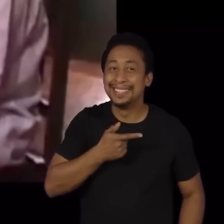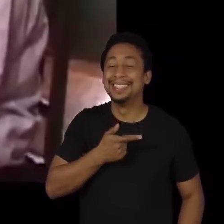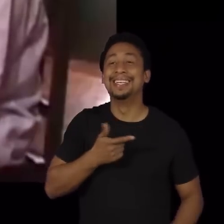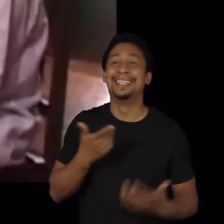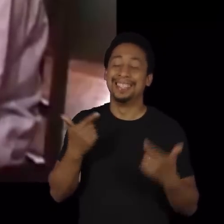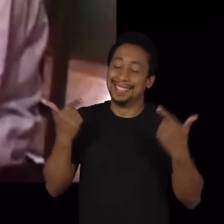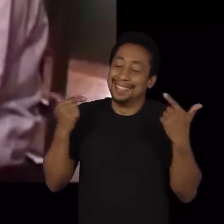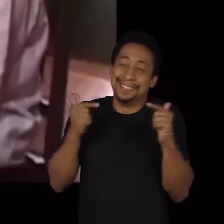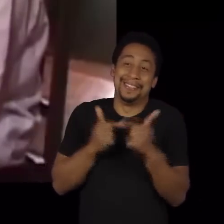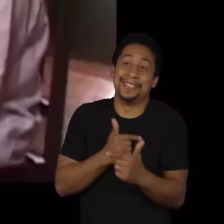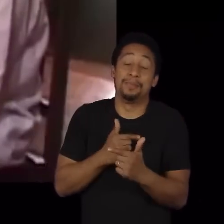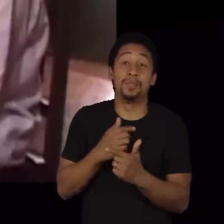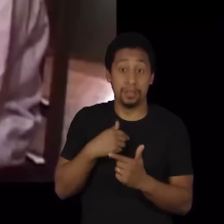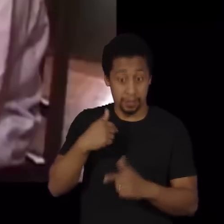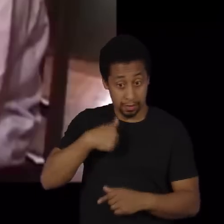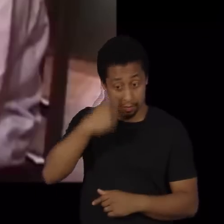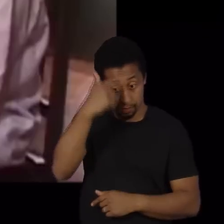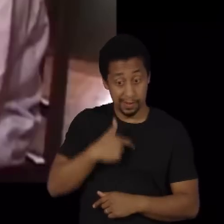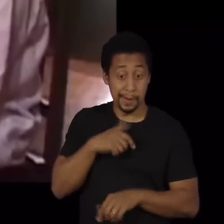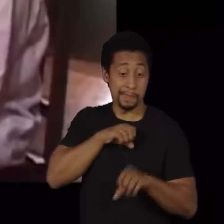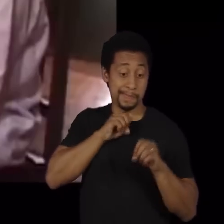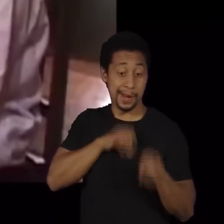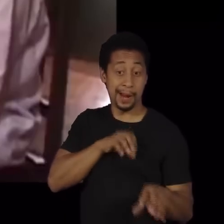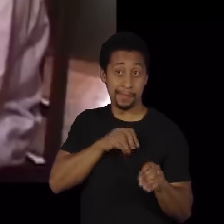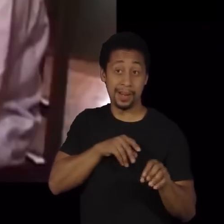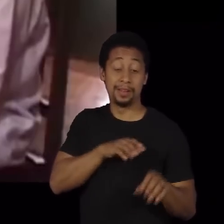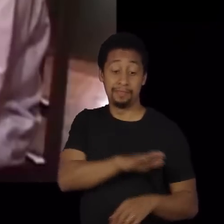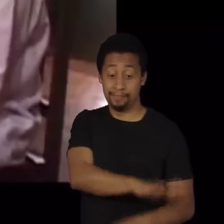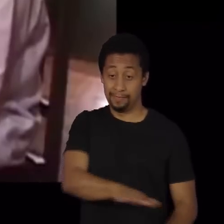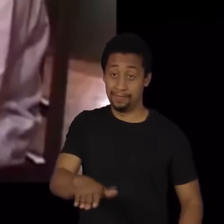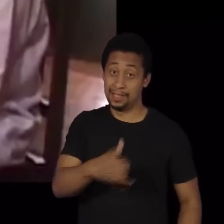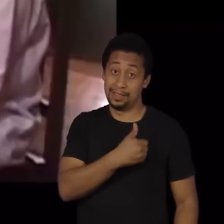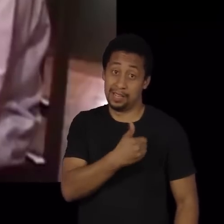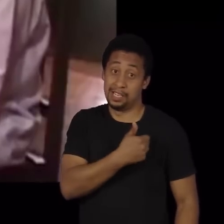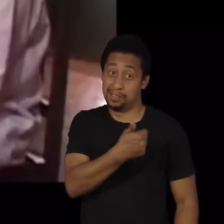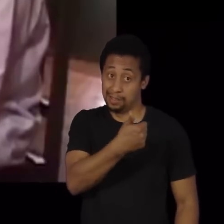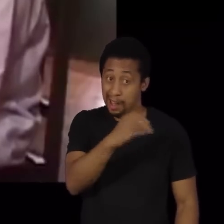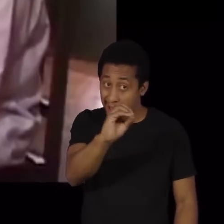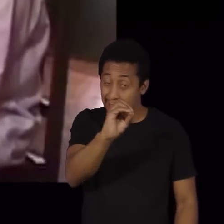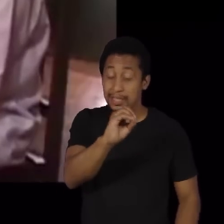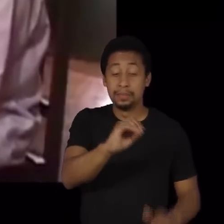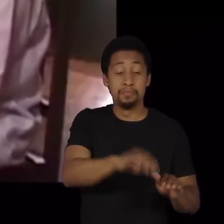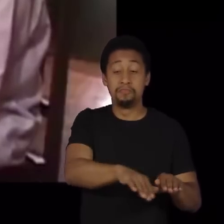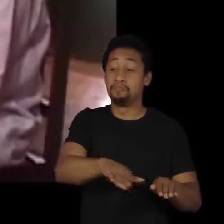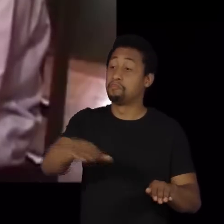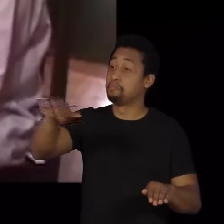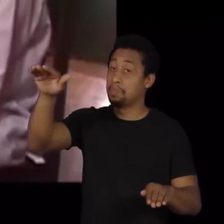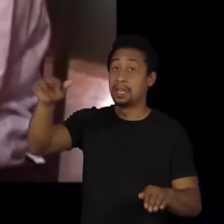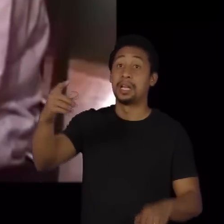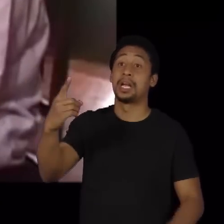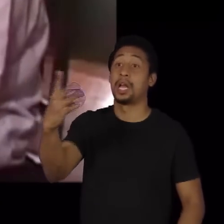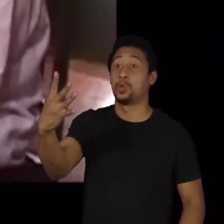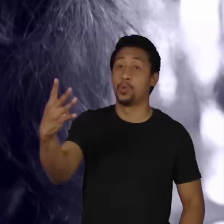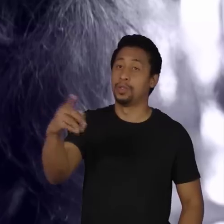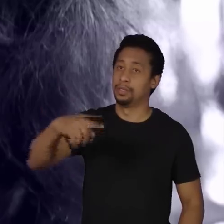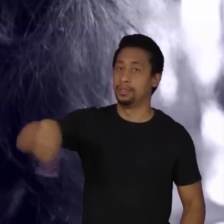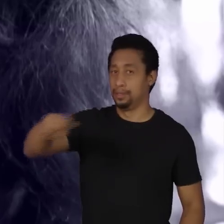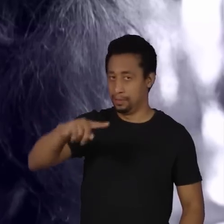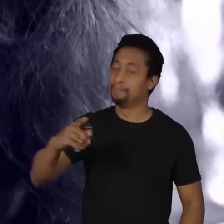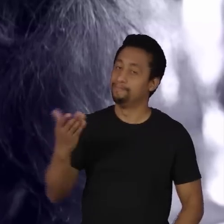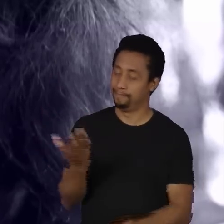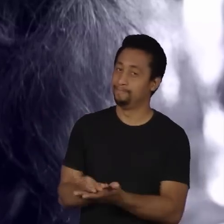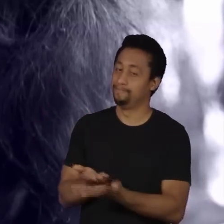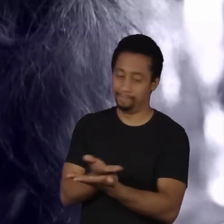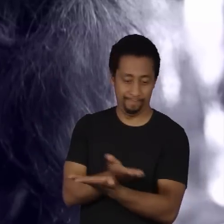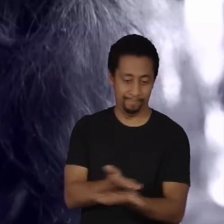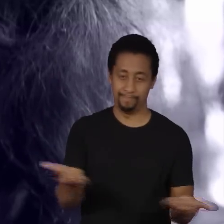porque eu dava aula para meninos desde 10 anos de idade até 14, que era o ginásio. Nós